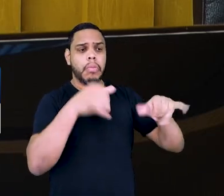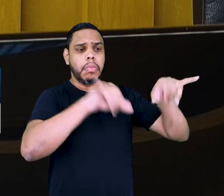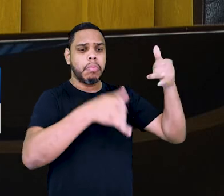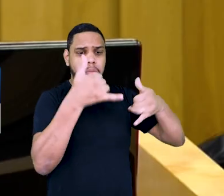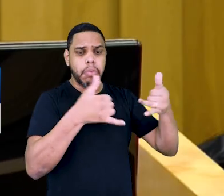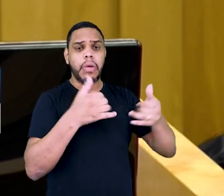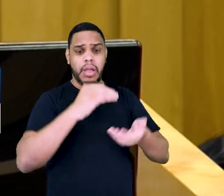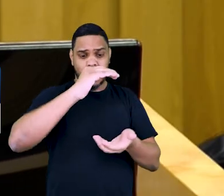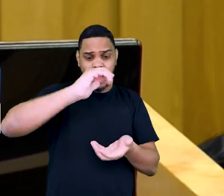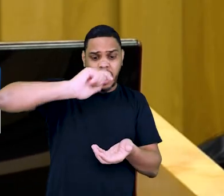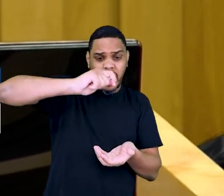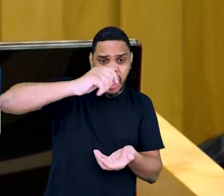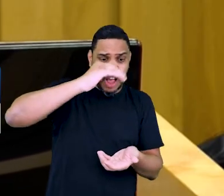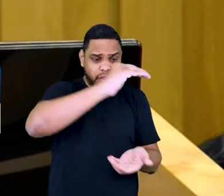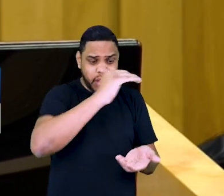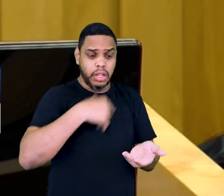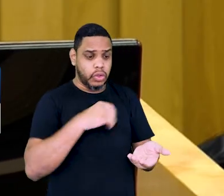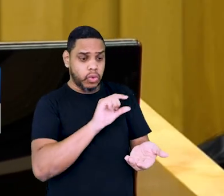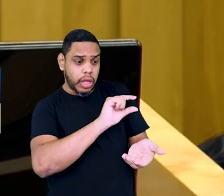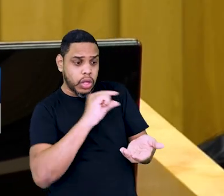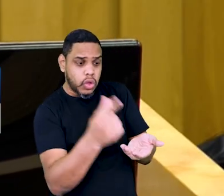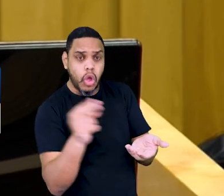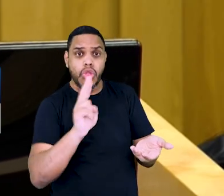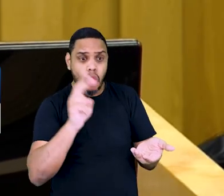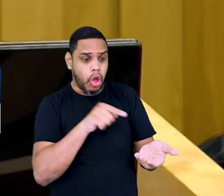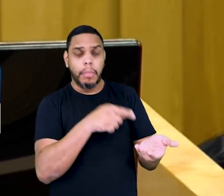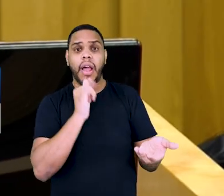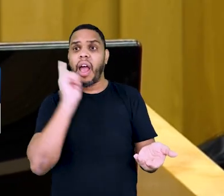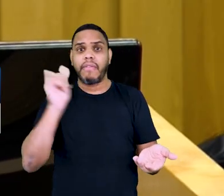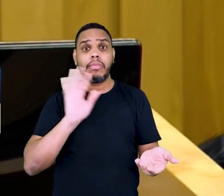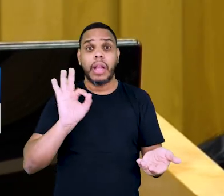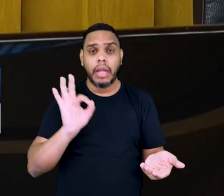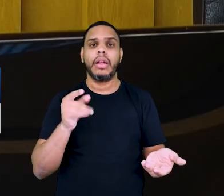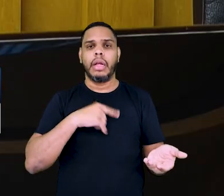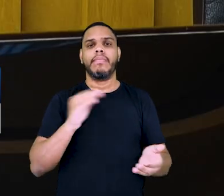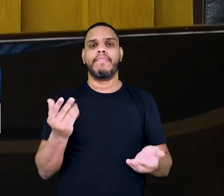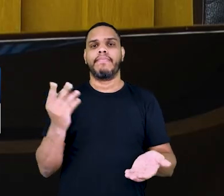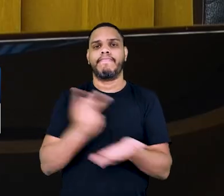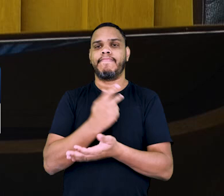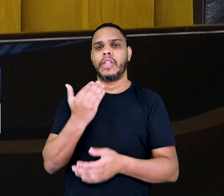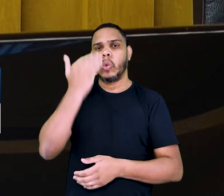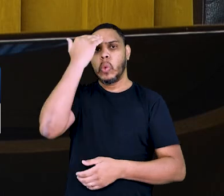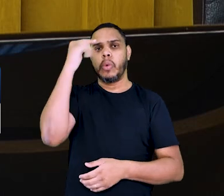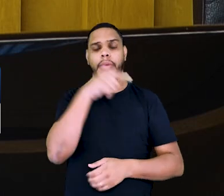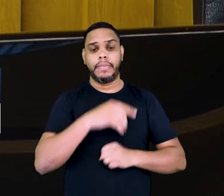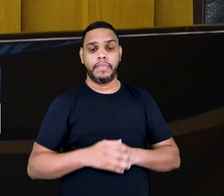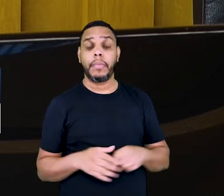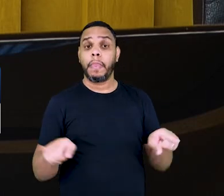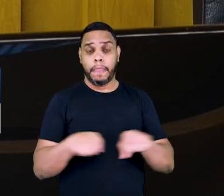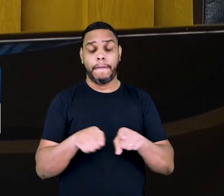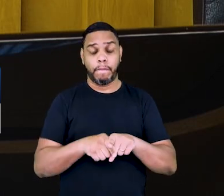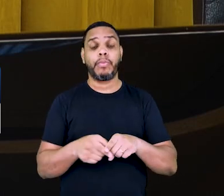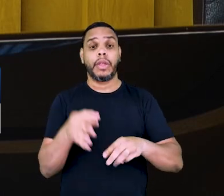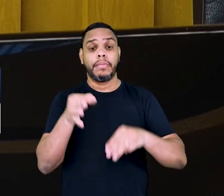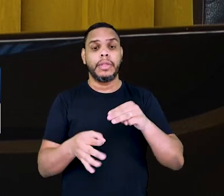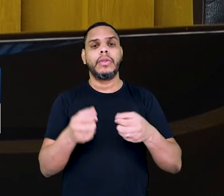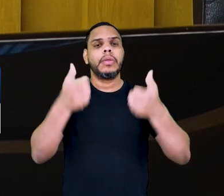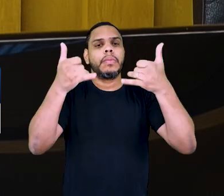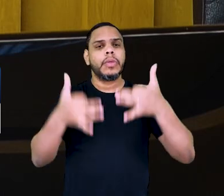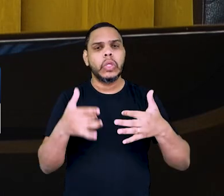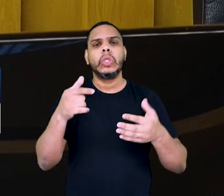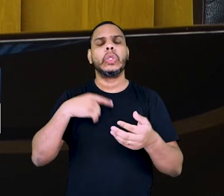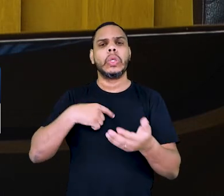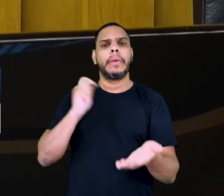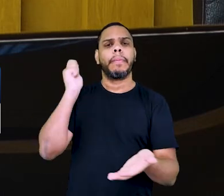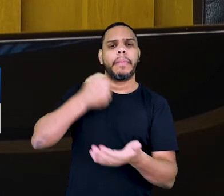garrafa PET sem nenhuma identificação foi determinante para o acidente. O ministro também considerou que o valor da indenização